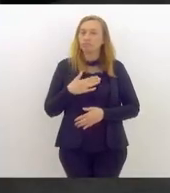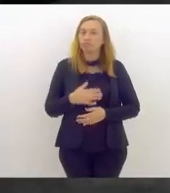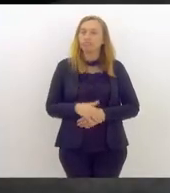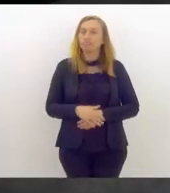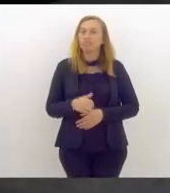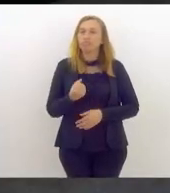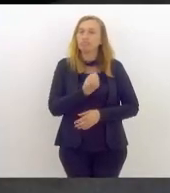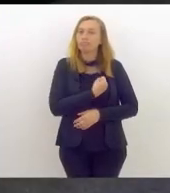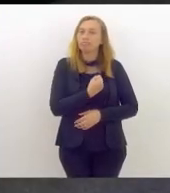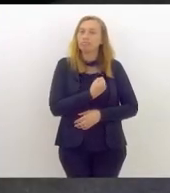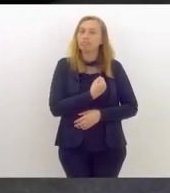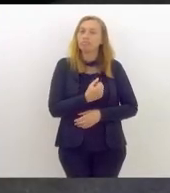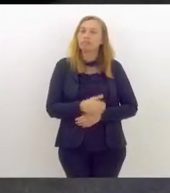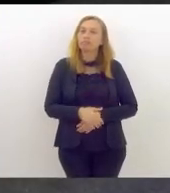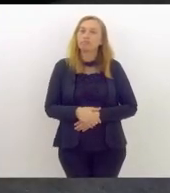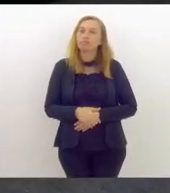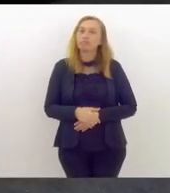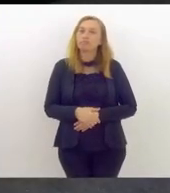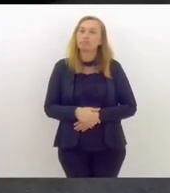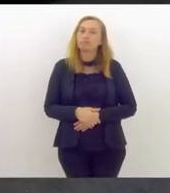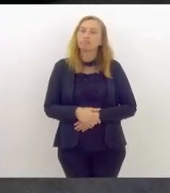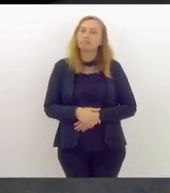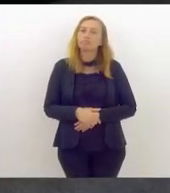o número do projeto... Deputado...